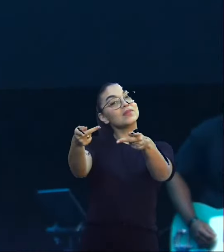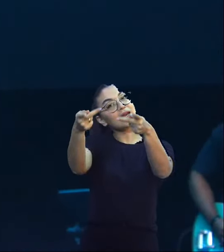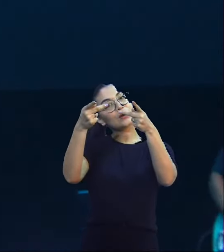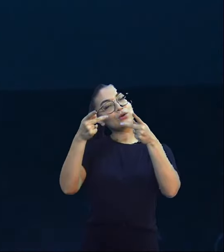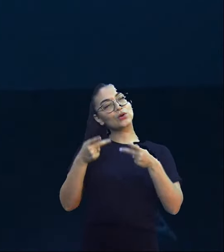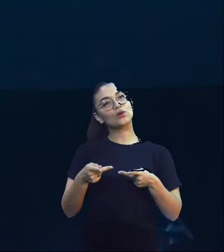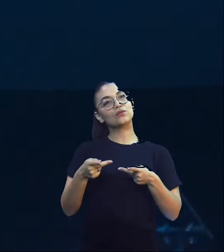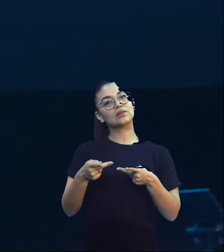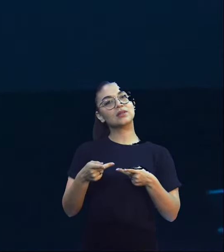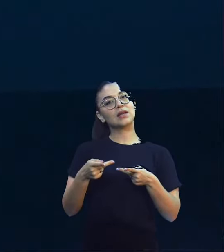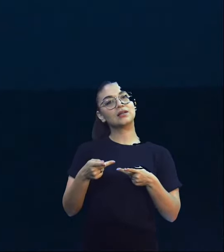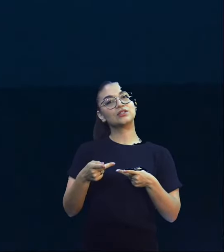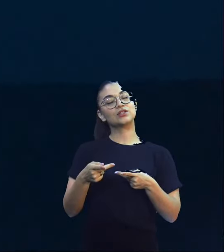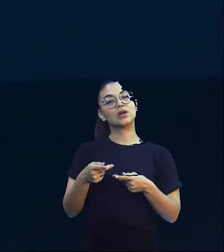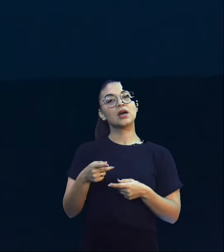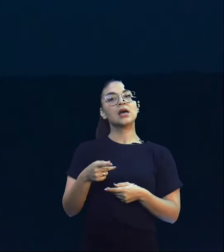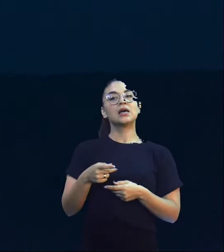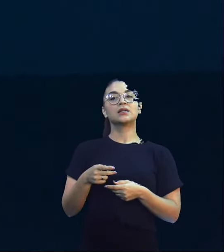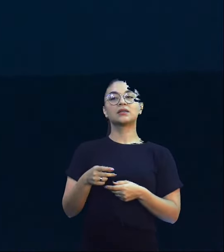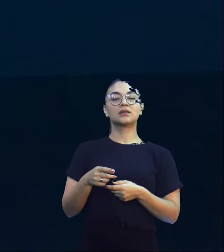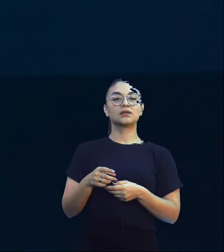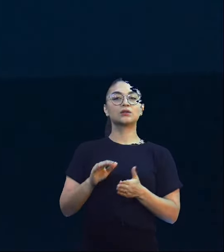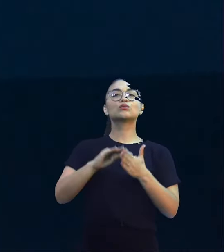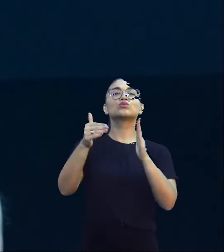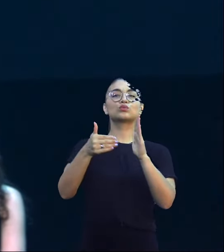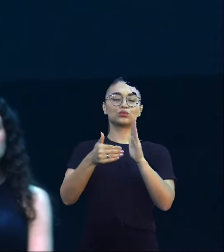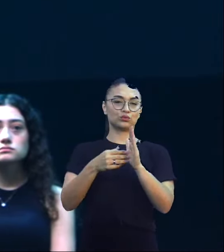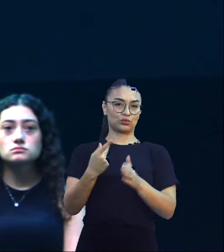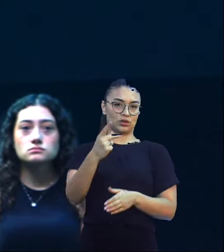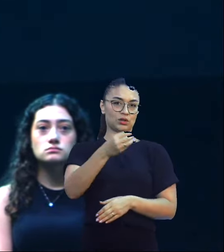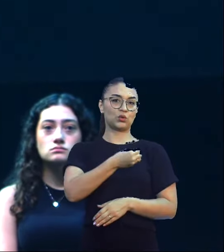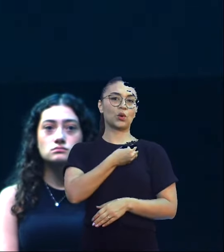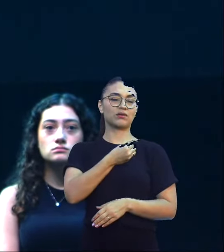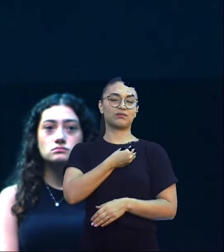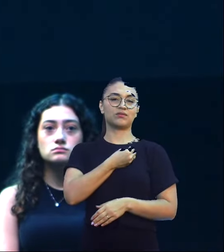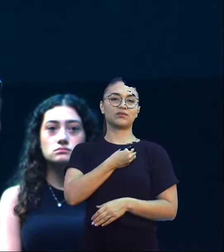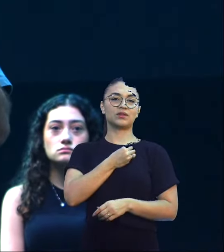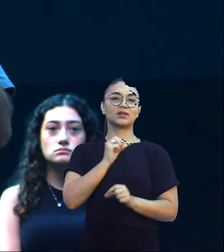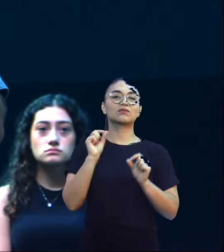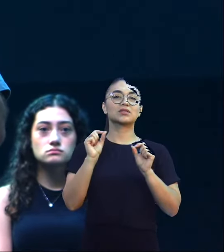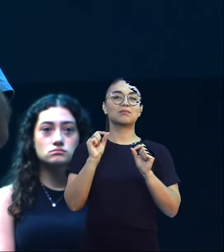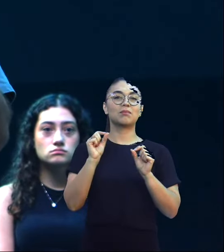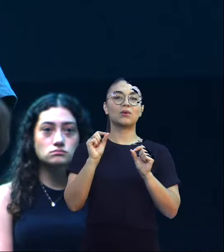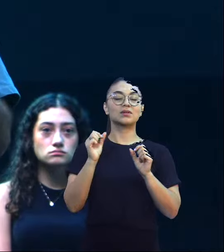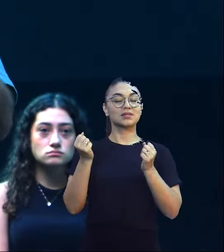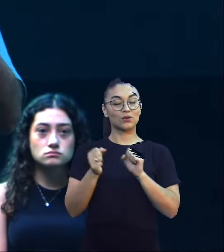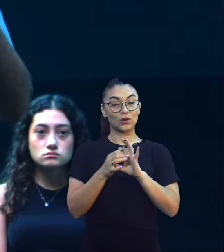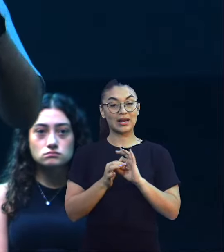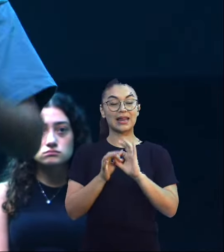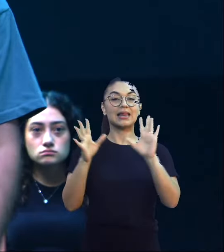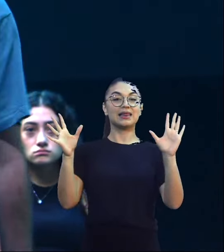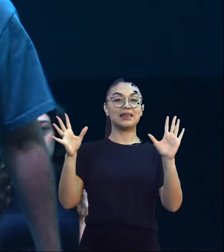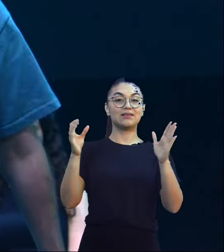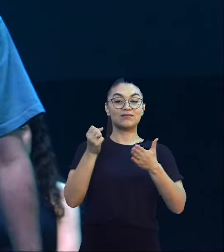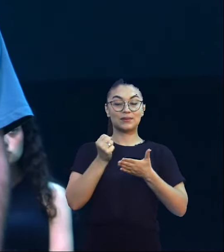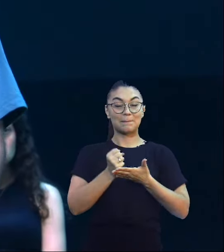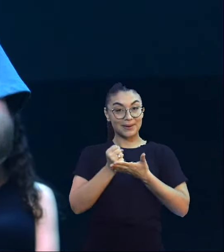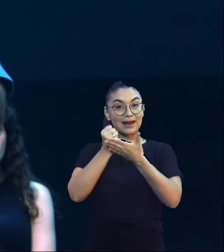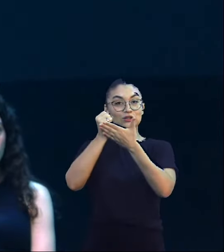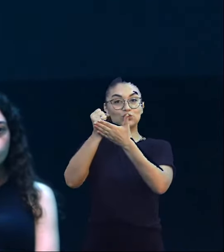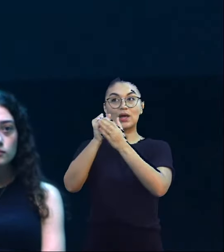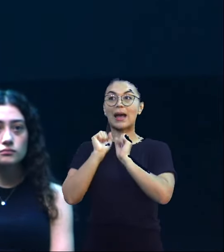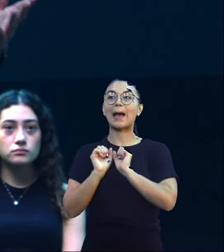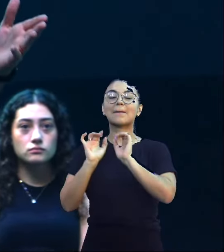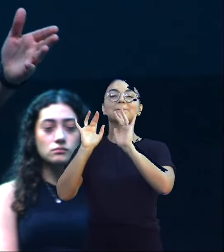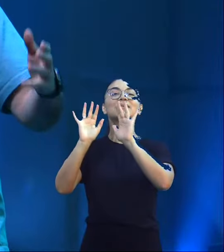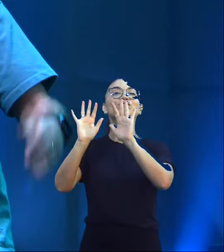a usar o recurso que tem chego até você, não apenas para consumo, mas também para semear. Semear em